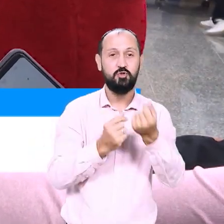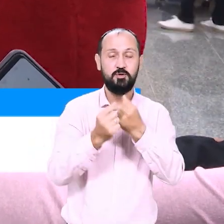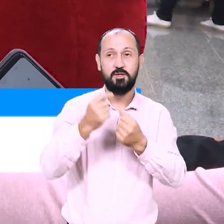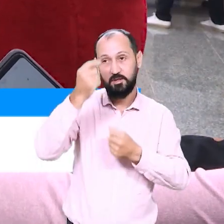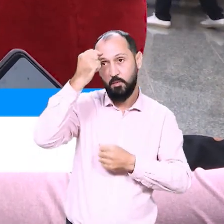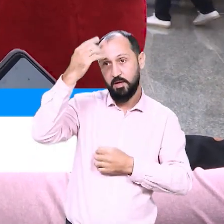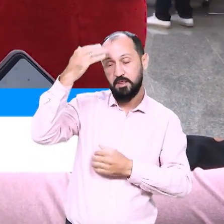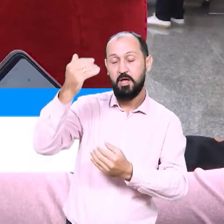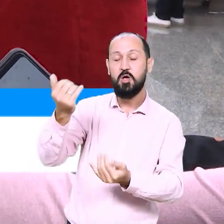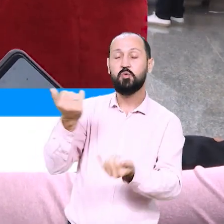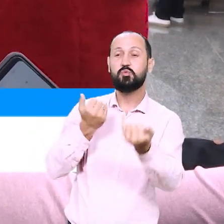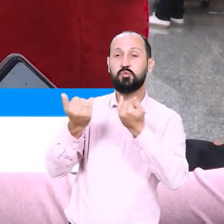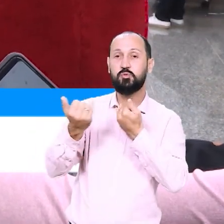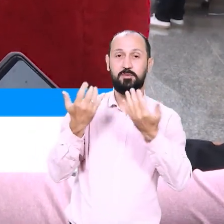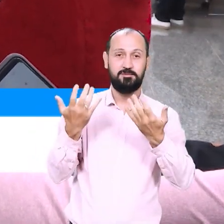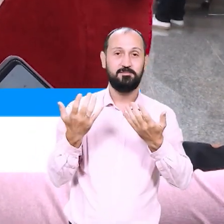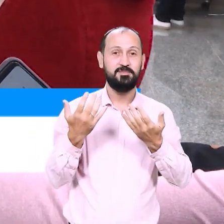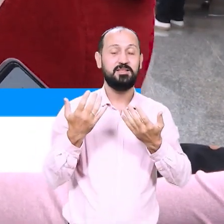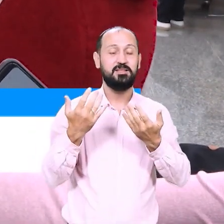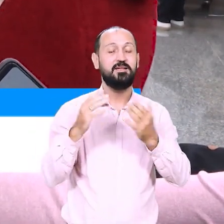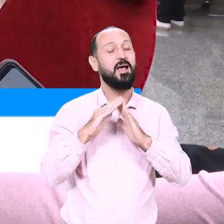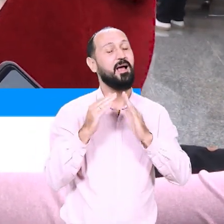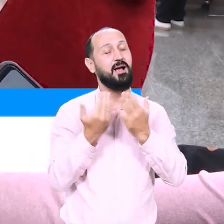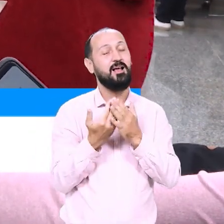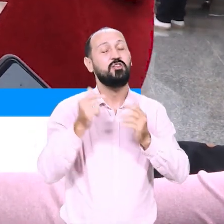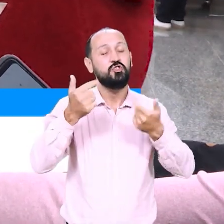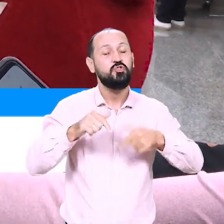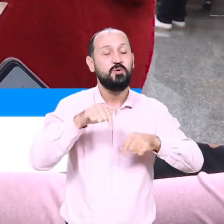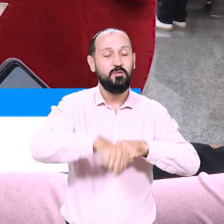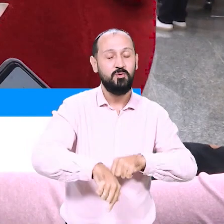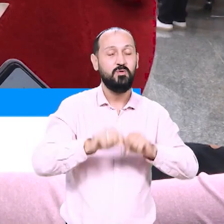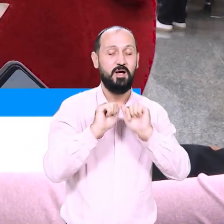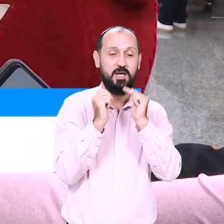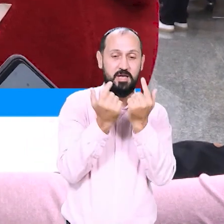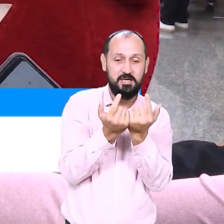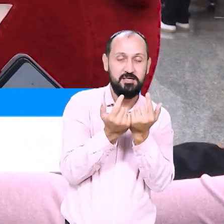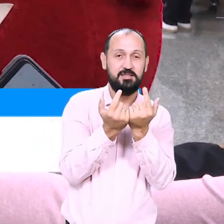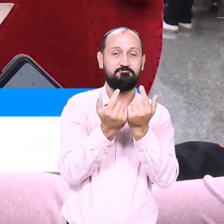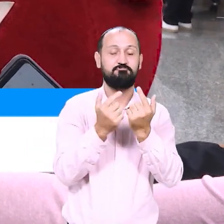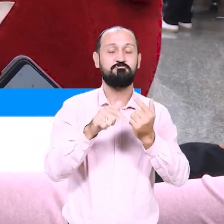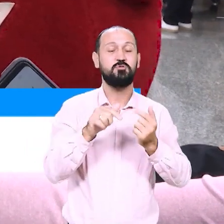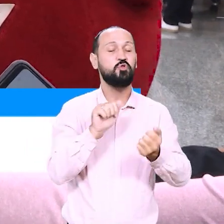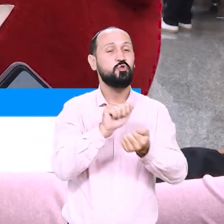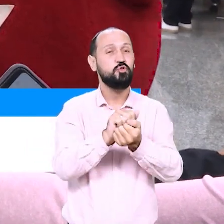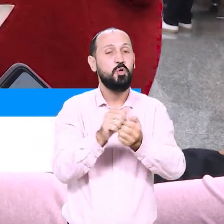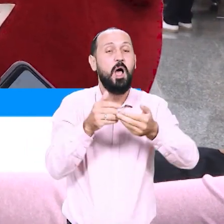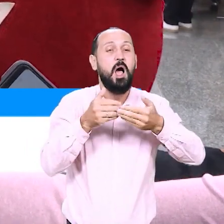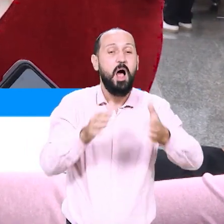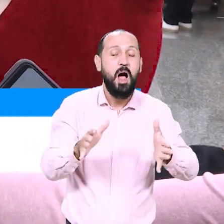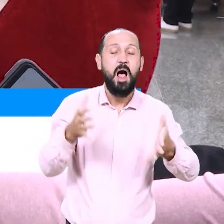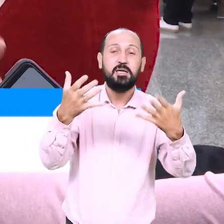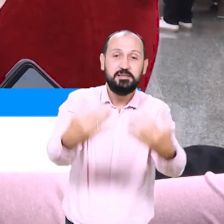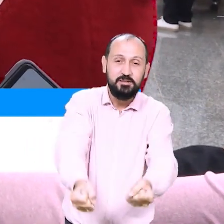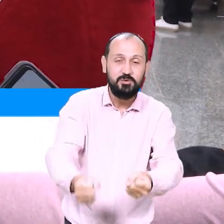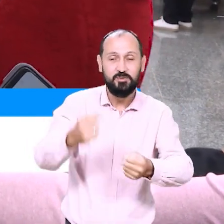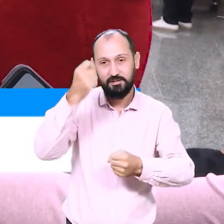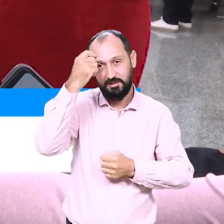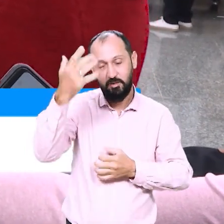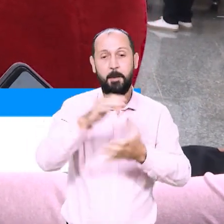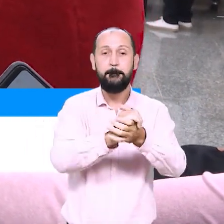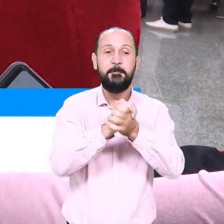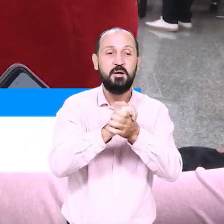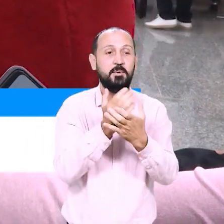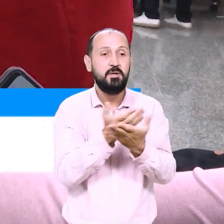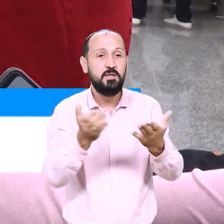que trouxe essa ideia e que, com certeza, a Assembleia Legislativa, através da Escola Legislativa, abraçou